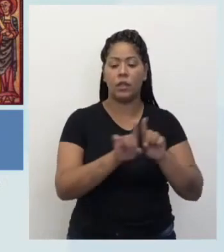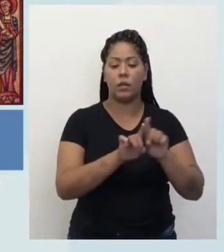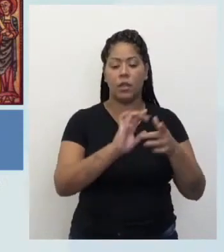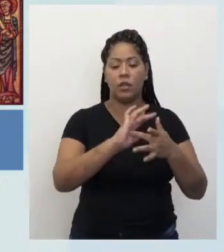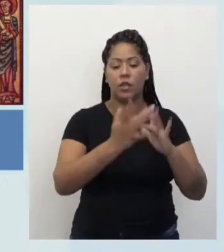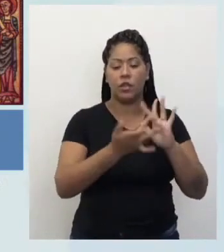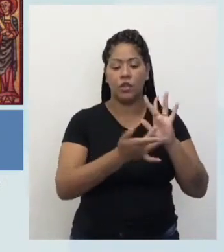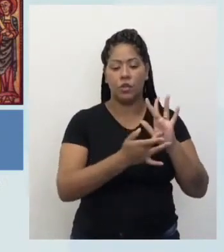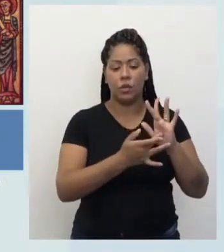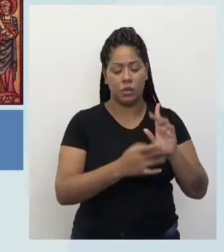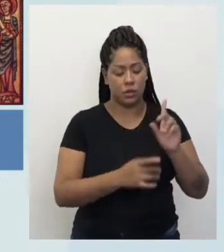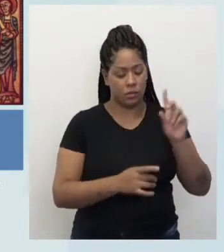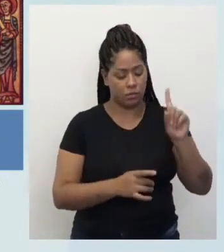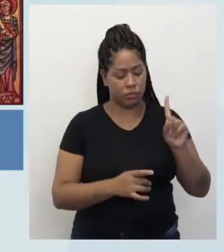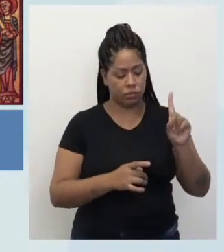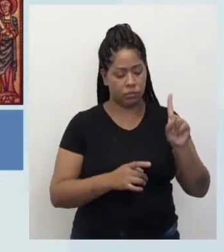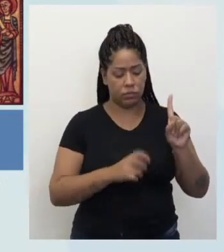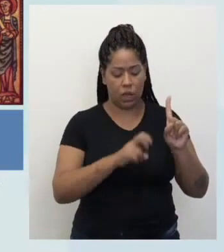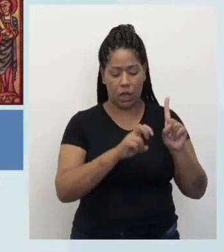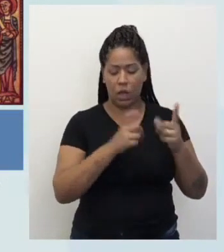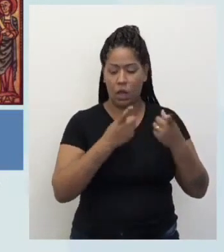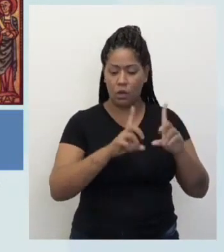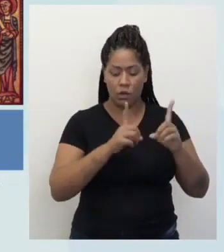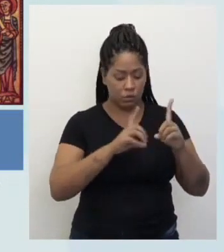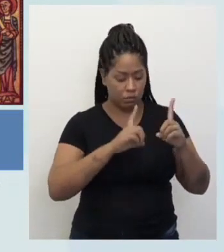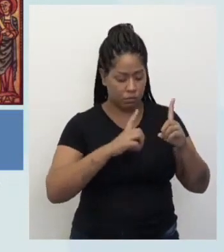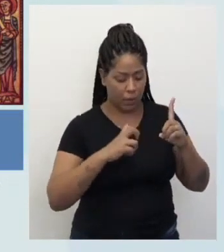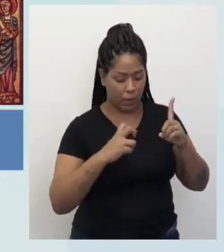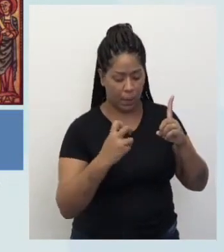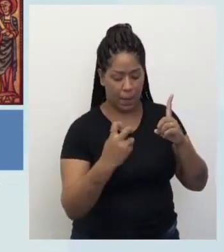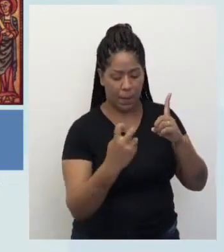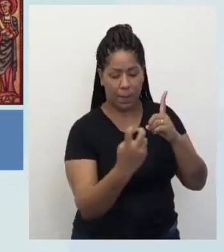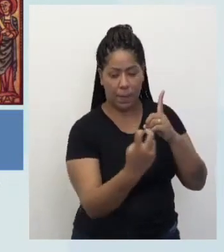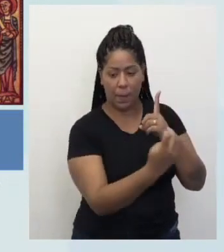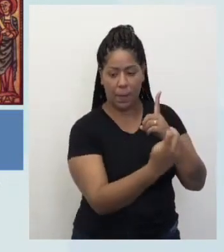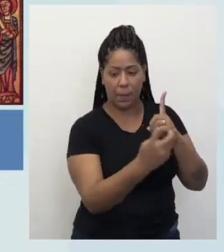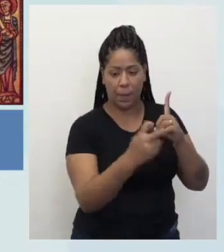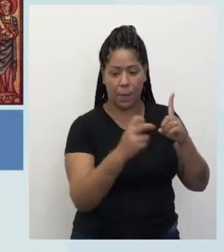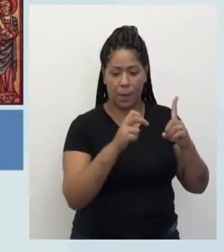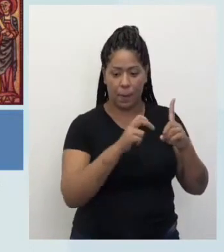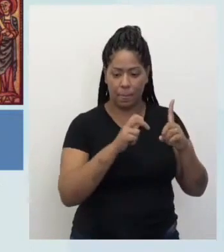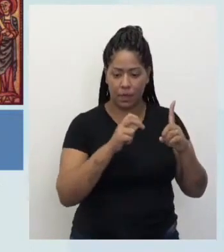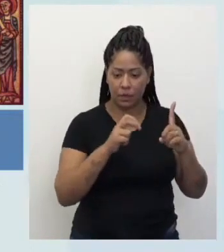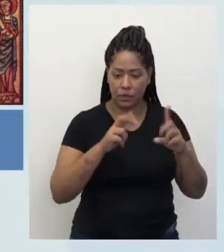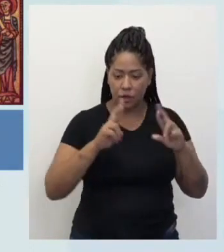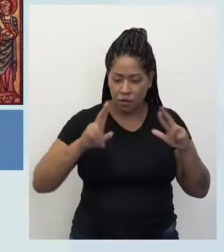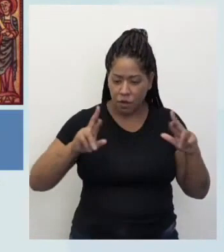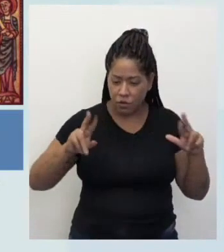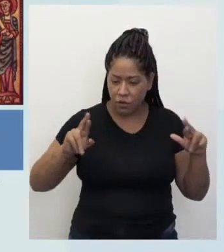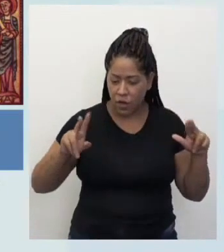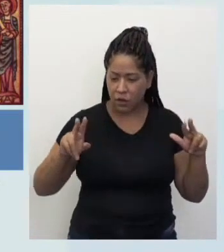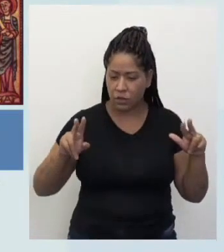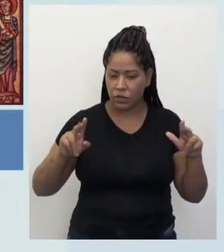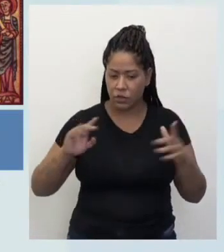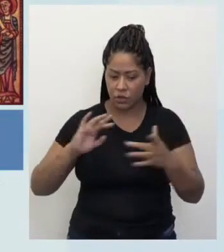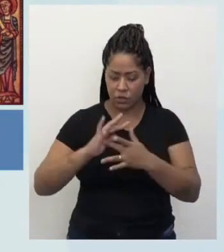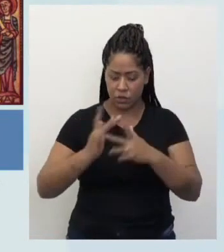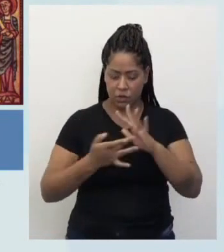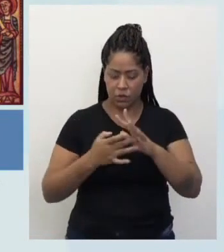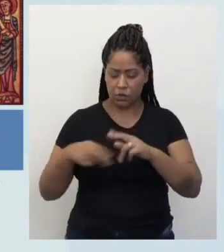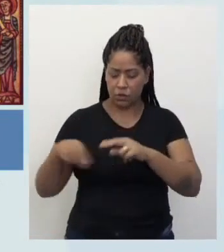apóstolos, é uma imagem medieval. Então, vocês conseguem perceber a diferença, né? Olha aí a imagem da direita, Jesus